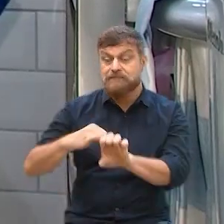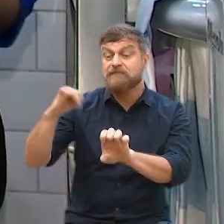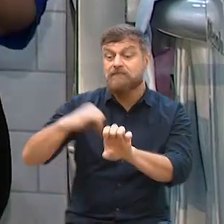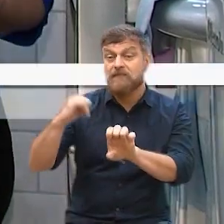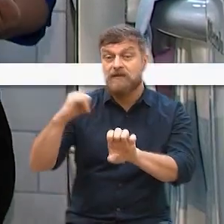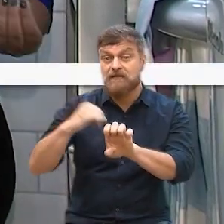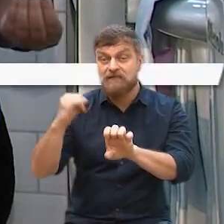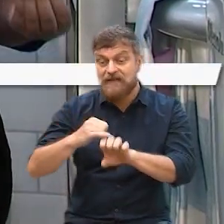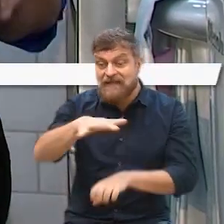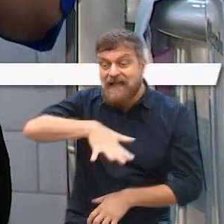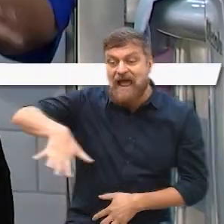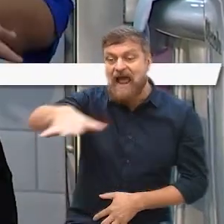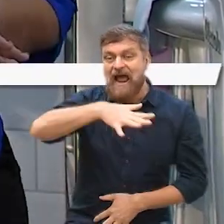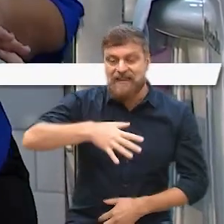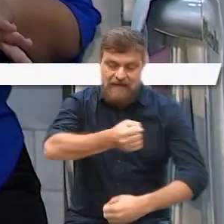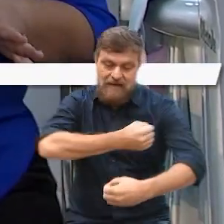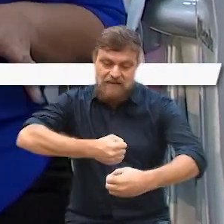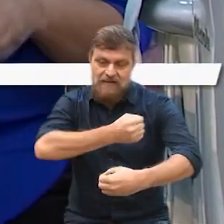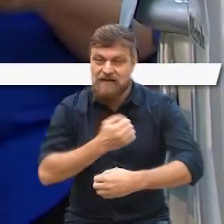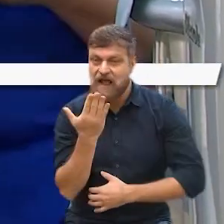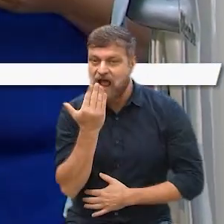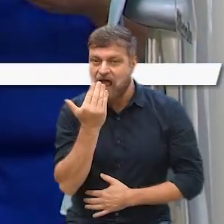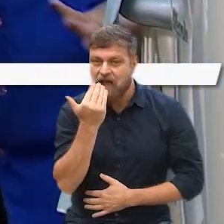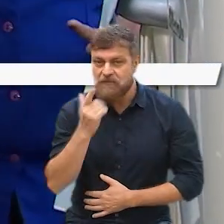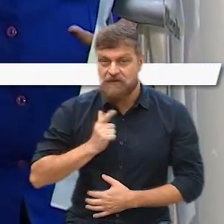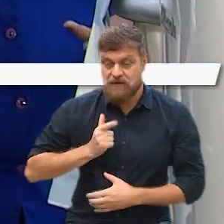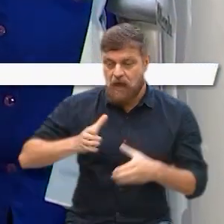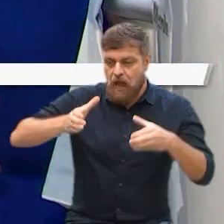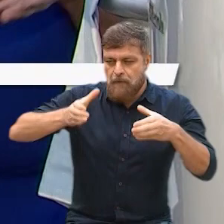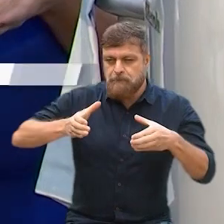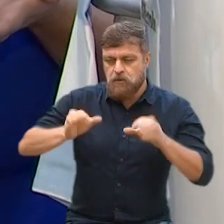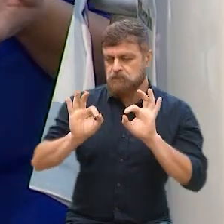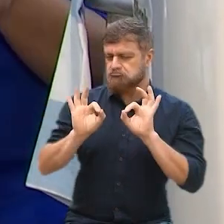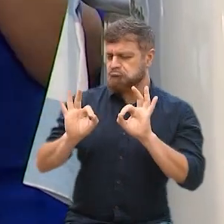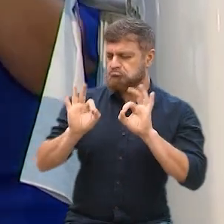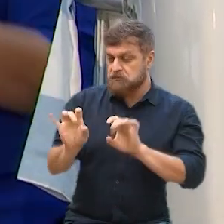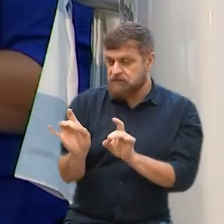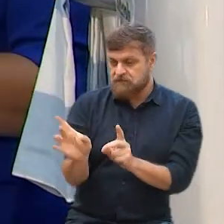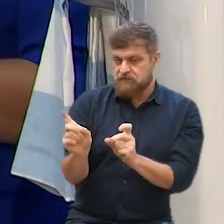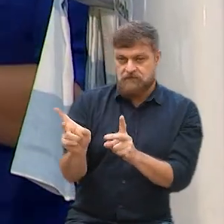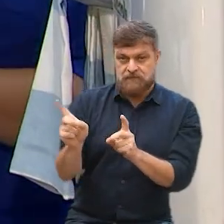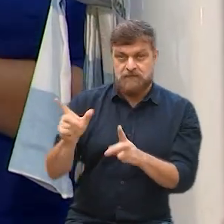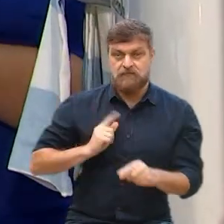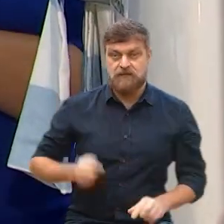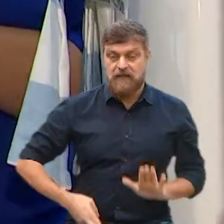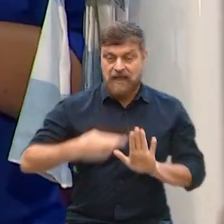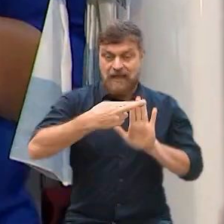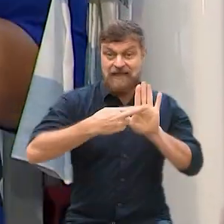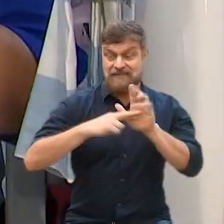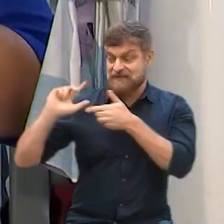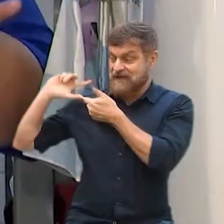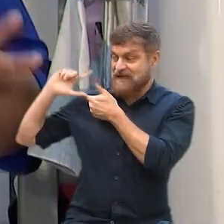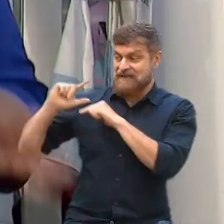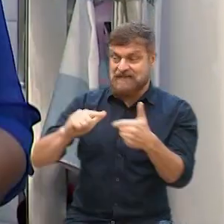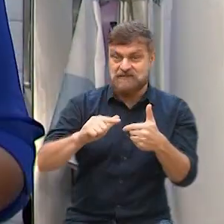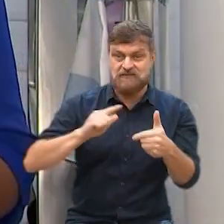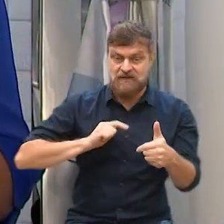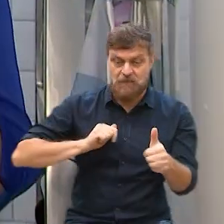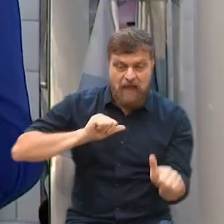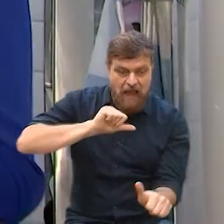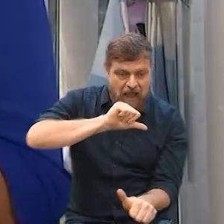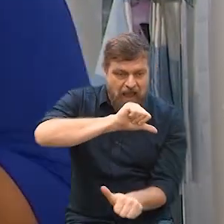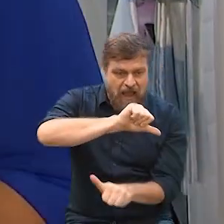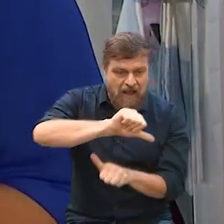Empreendimentos gastronômicos que comercializam bolos finos em receitas tradicionais com uma nova